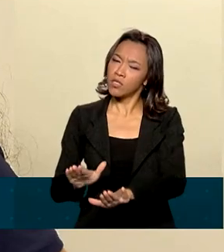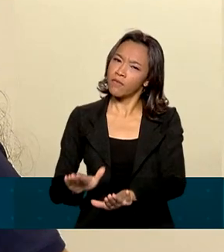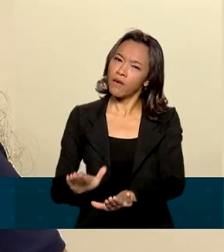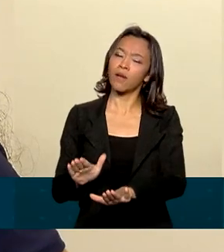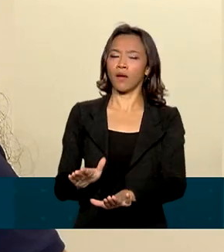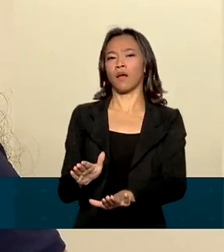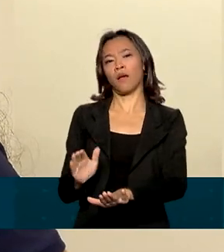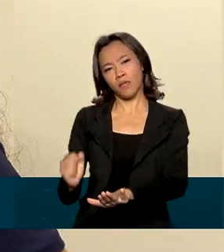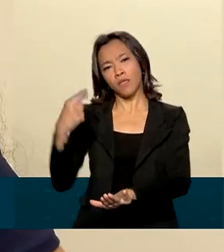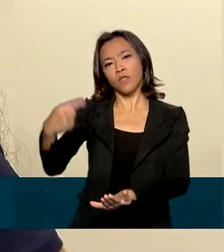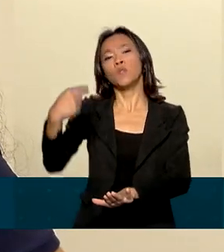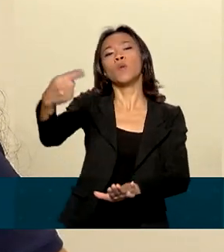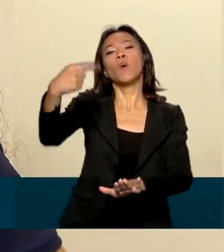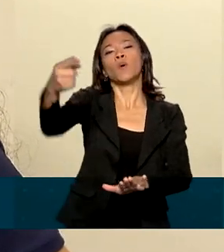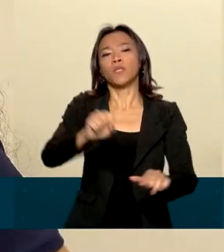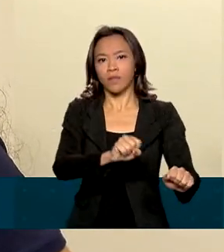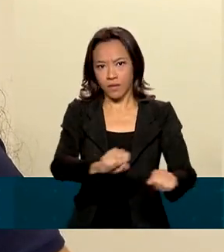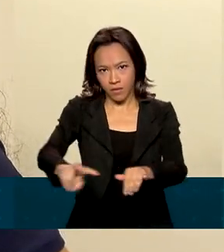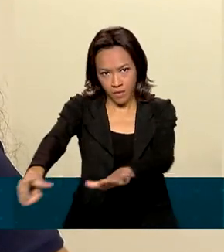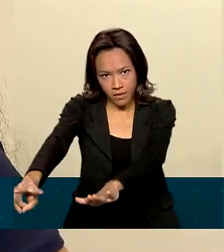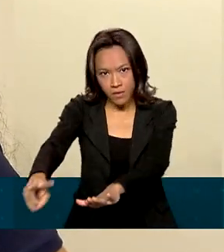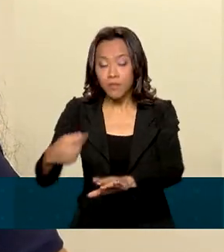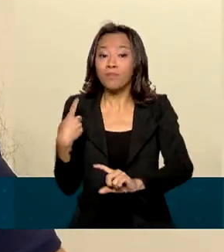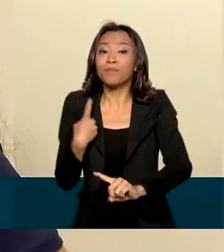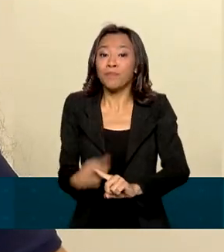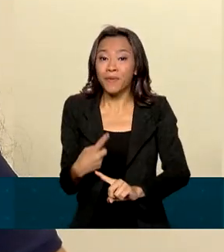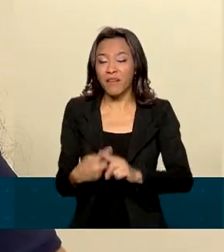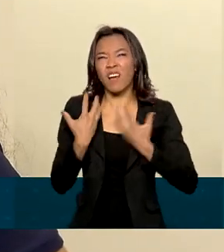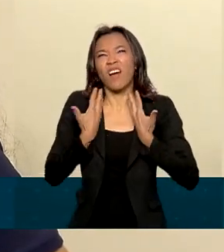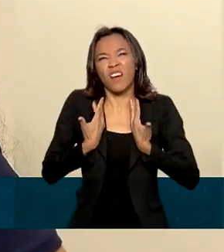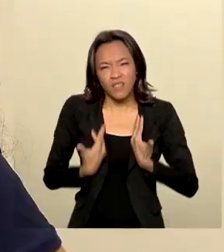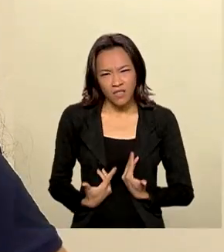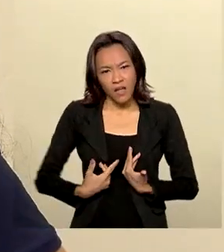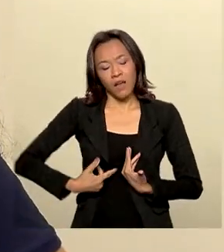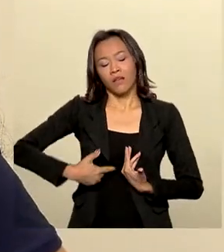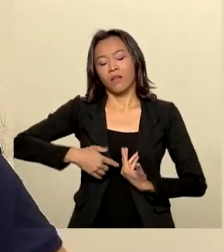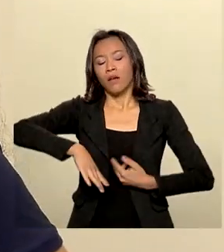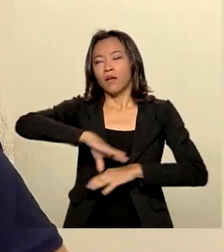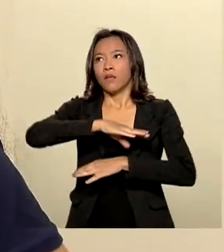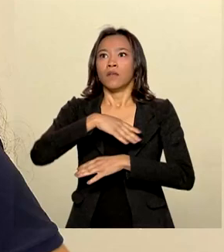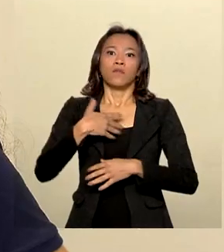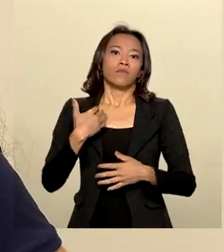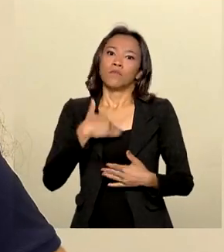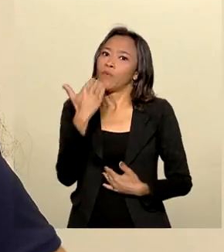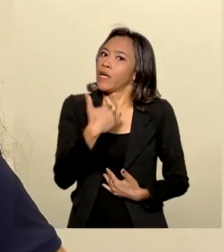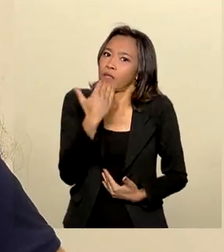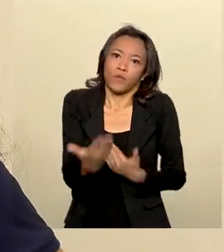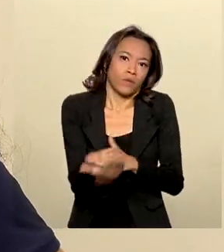nas semanas mais próximas, assim, porque ficar cansada e esgotada mentalmente não vai me ajudar em nada, né?